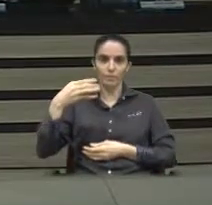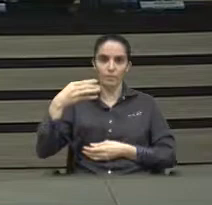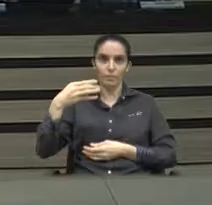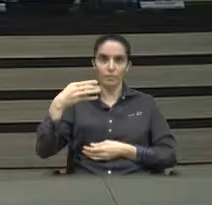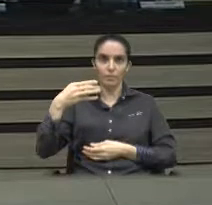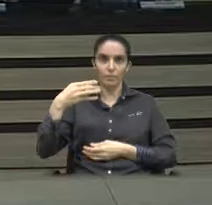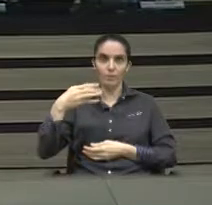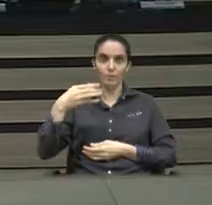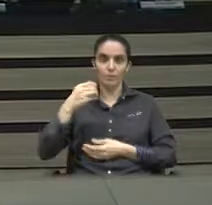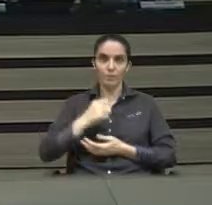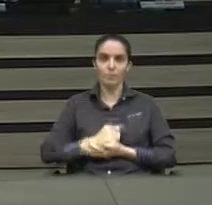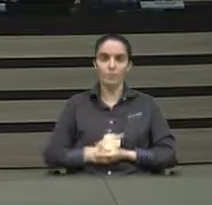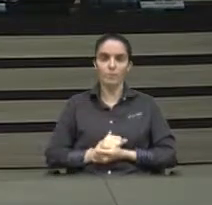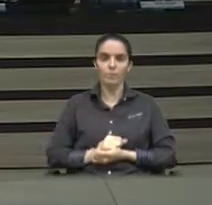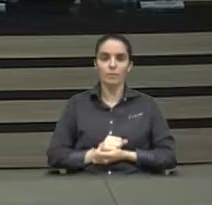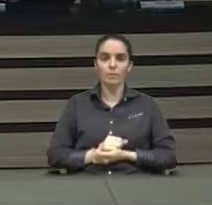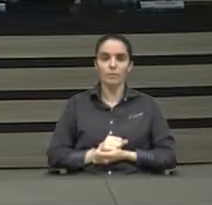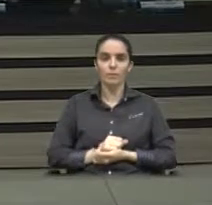igual cemitério.